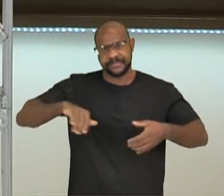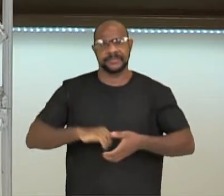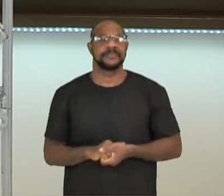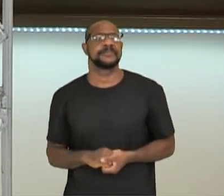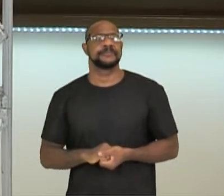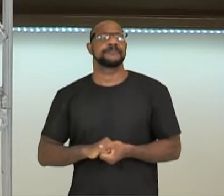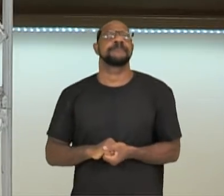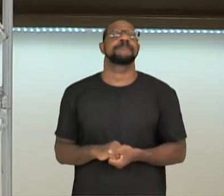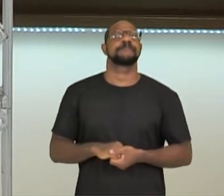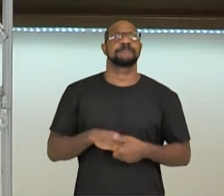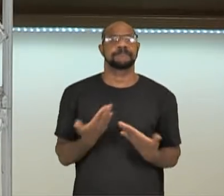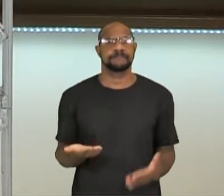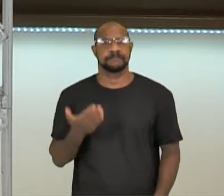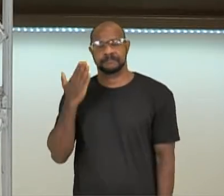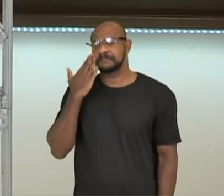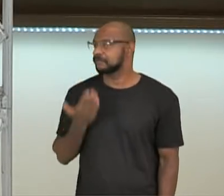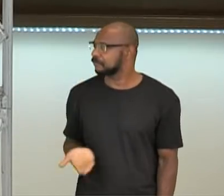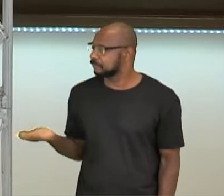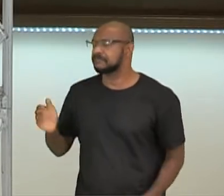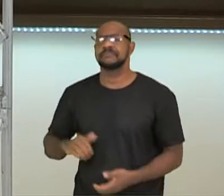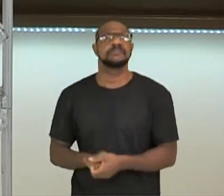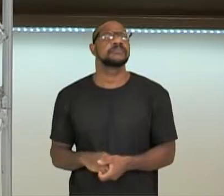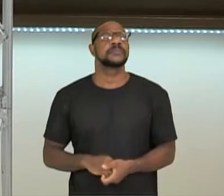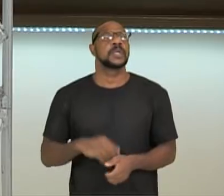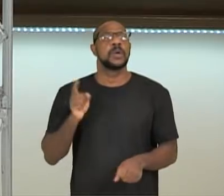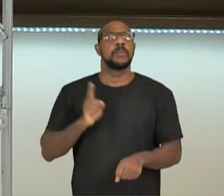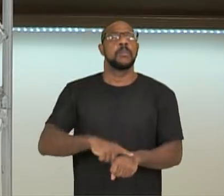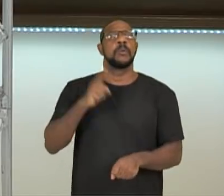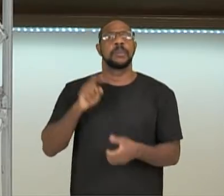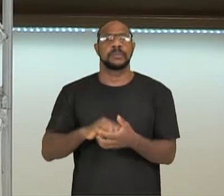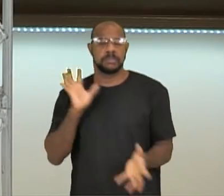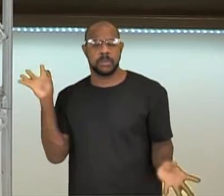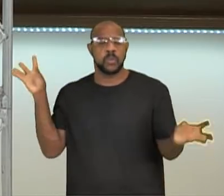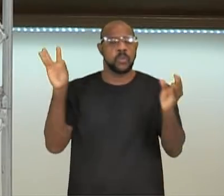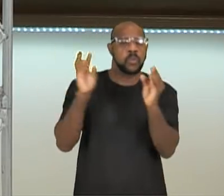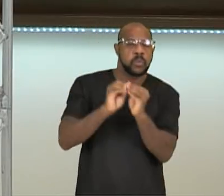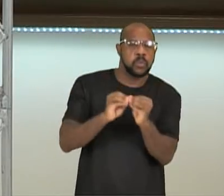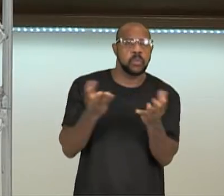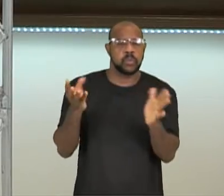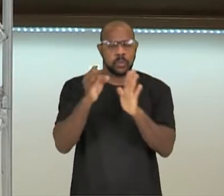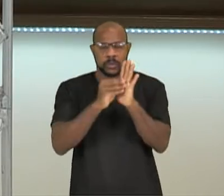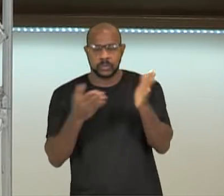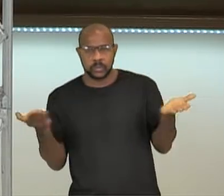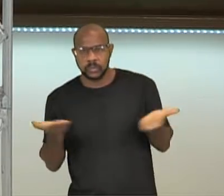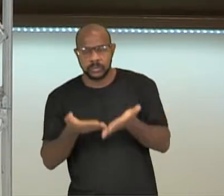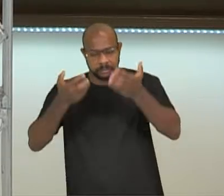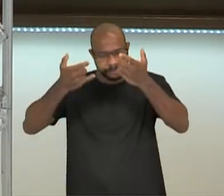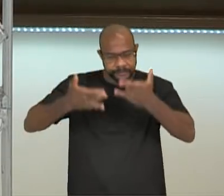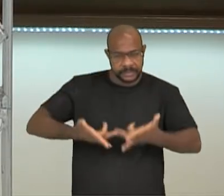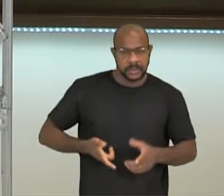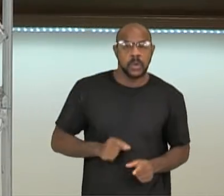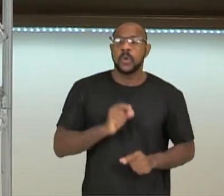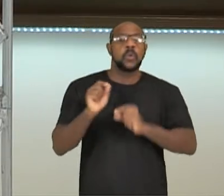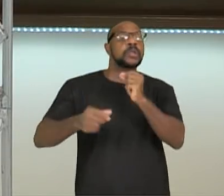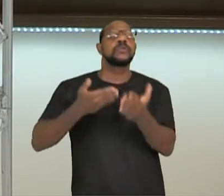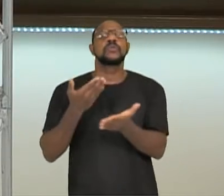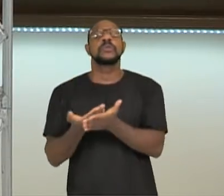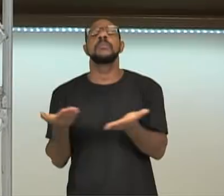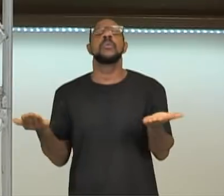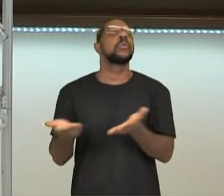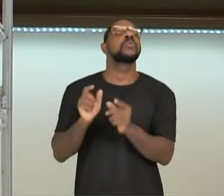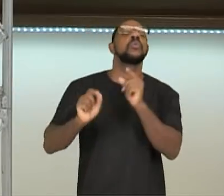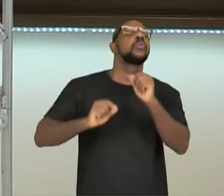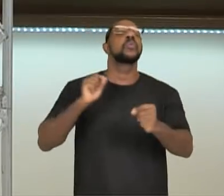alimentação. E aí chegou o momento da nossa retomada de conteúdos. Vamos frisar aquilo que vimos ao longo dessa